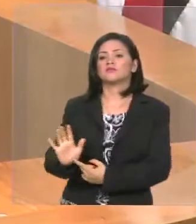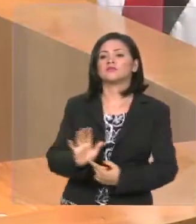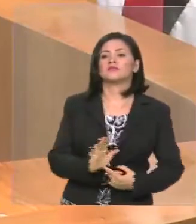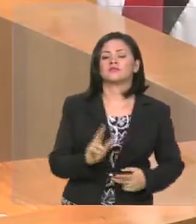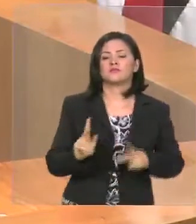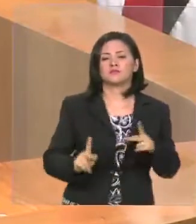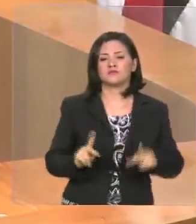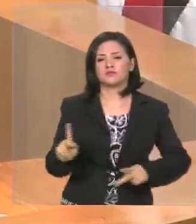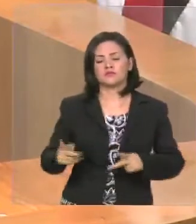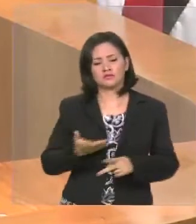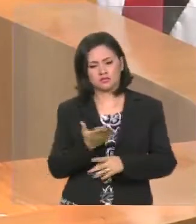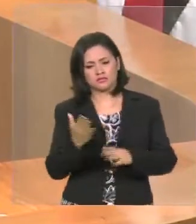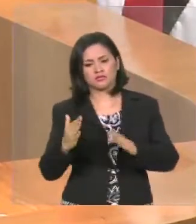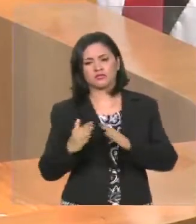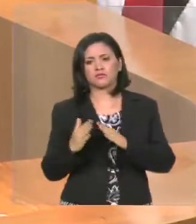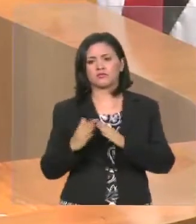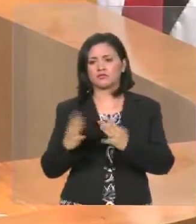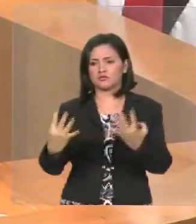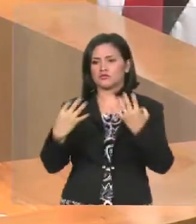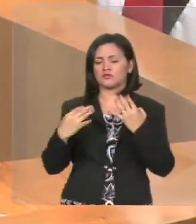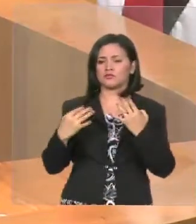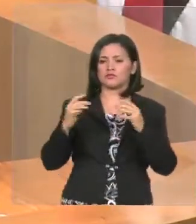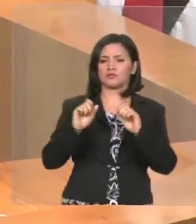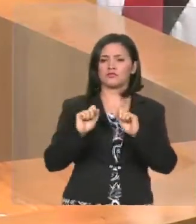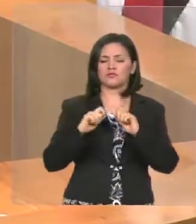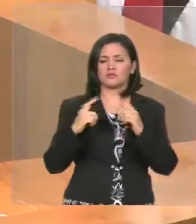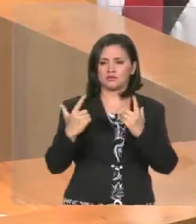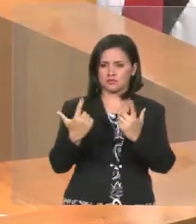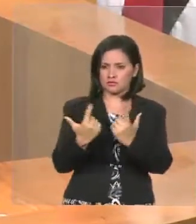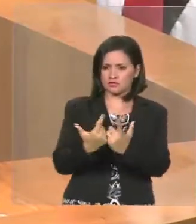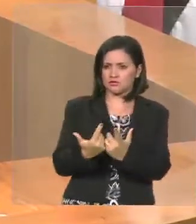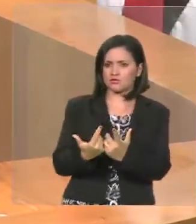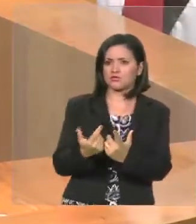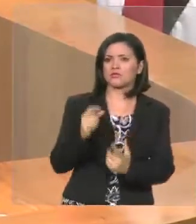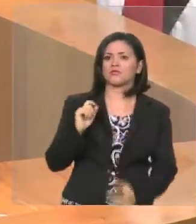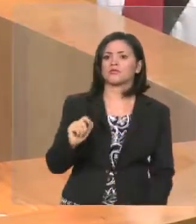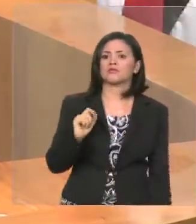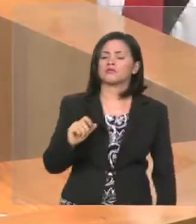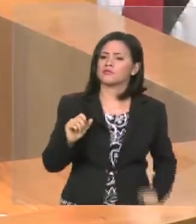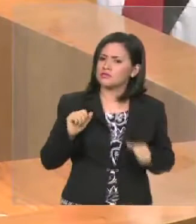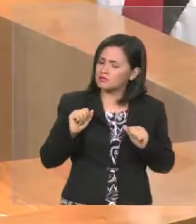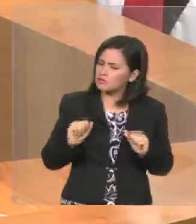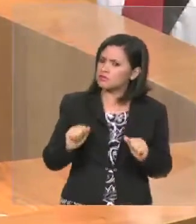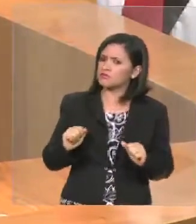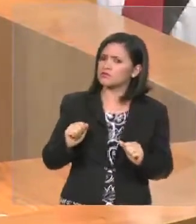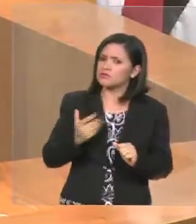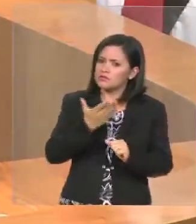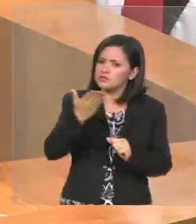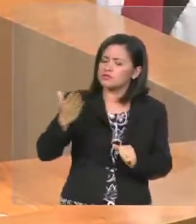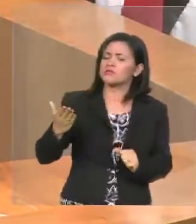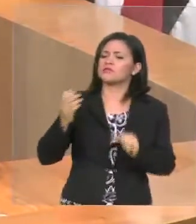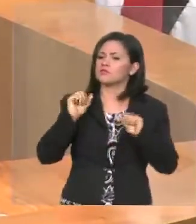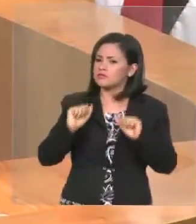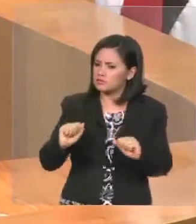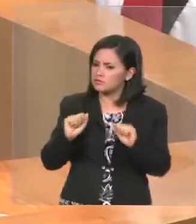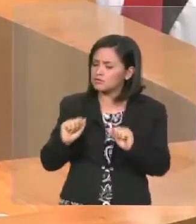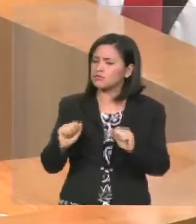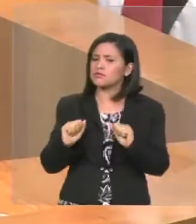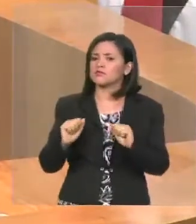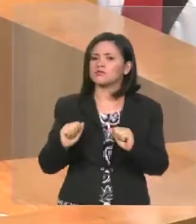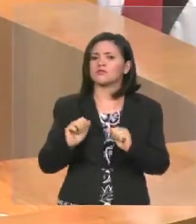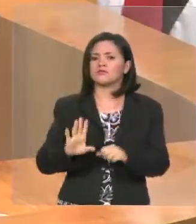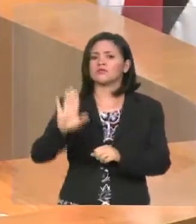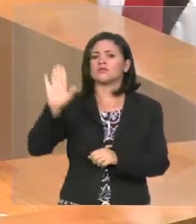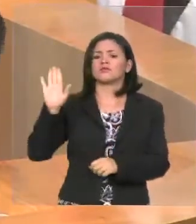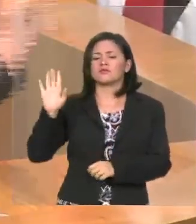acompanhando o nosso pronunciamento na Assembleia, que é possível, que você pode ser candidato a vereador, deputado estadual, deputado